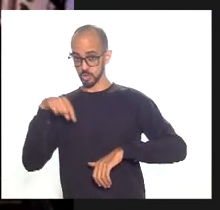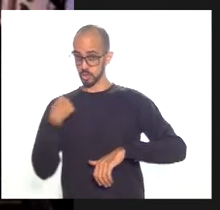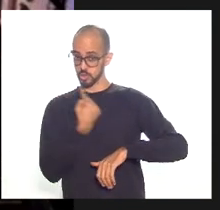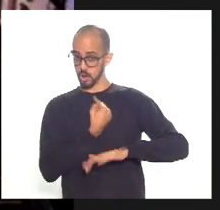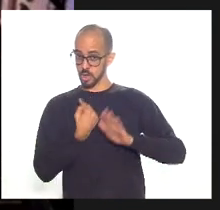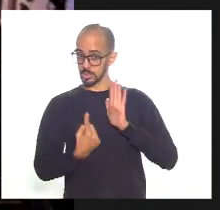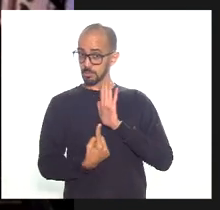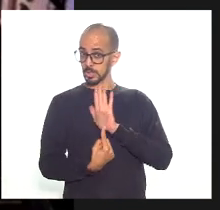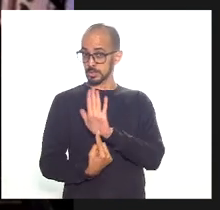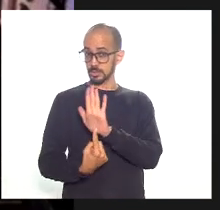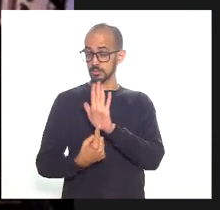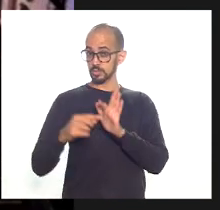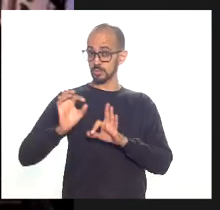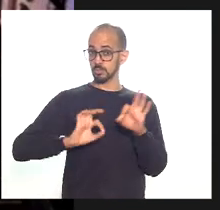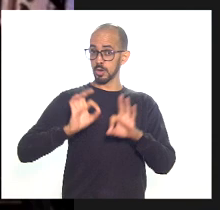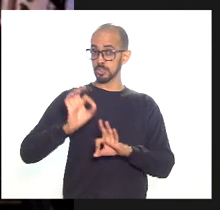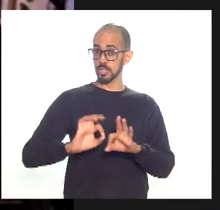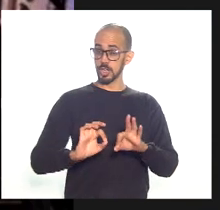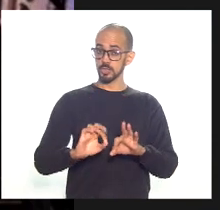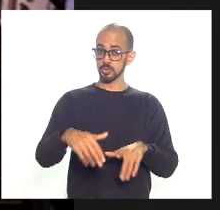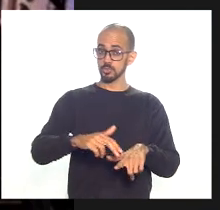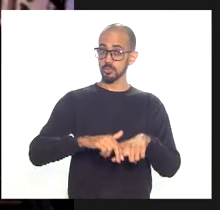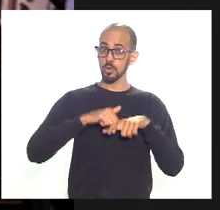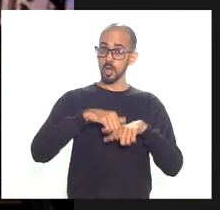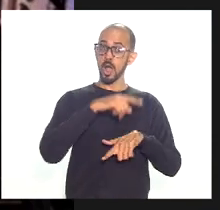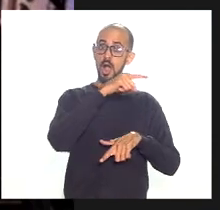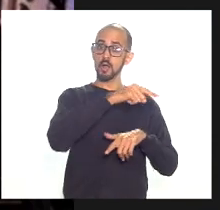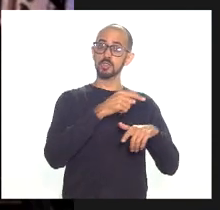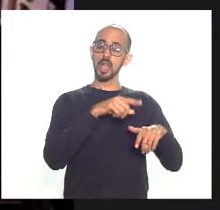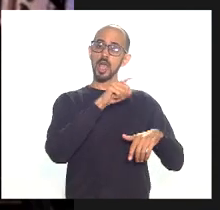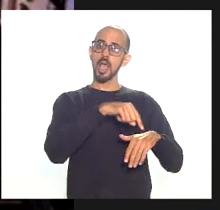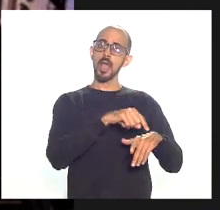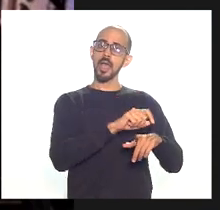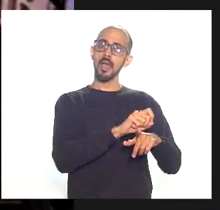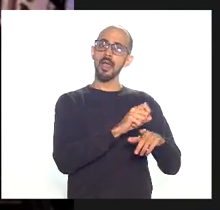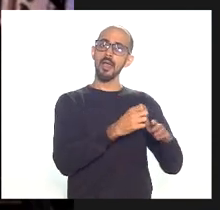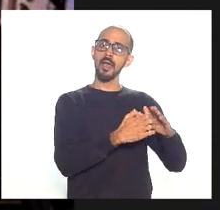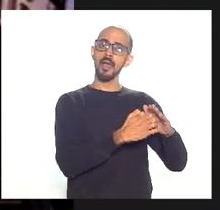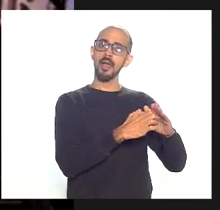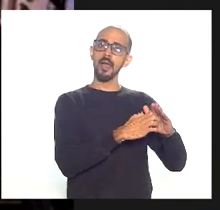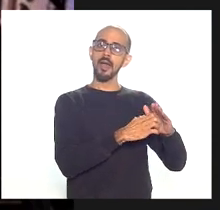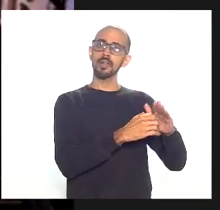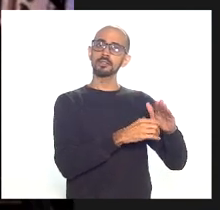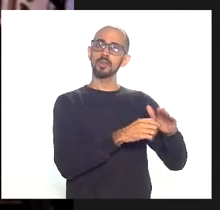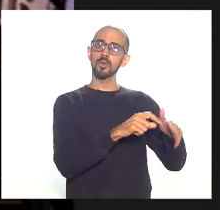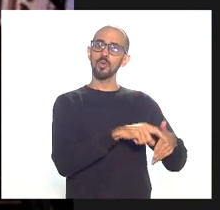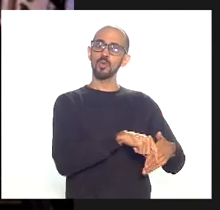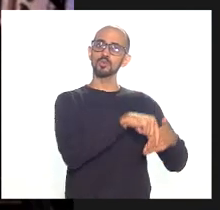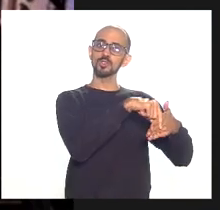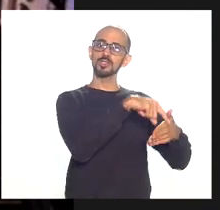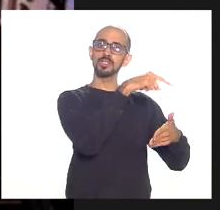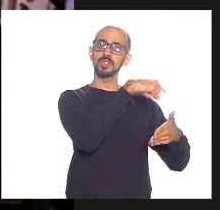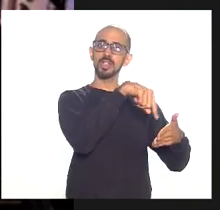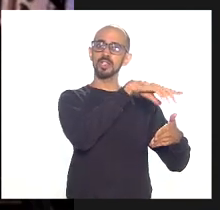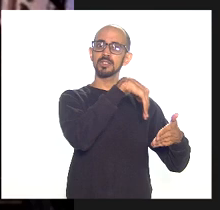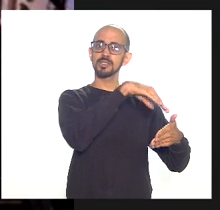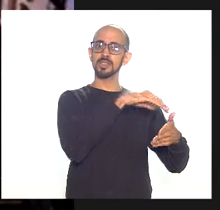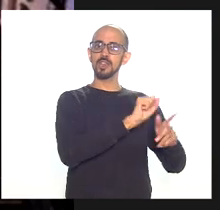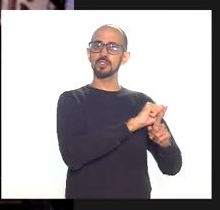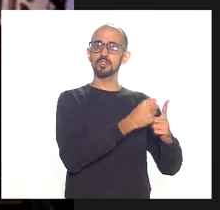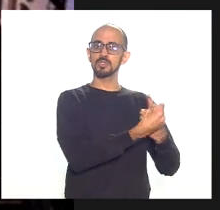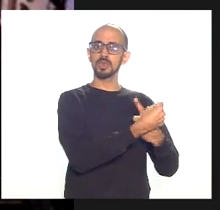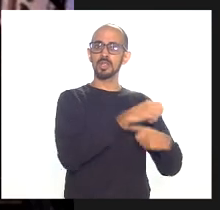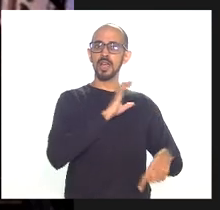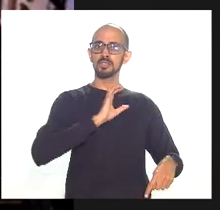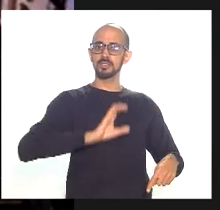projeto a pedido das entidades da sociedade civil. Esse projeto foi um clamor da sociedade civil,